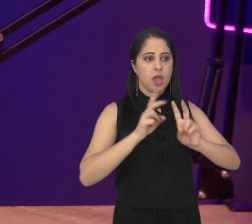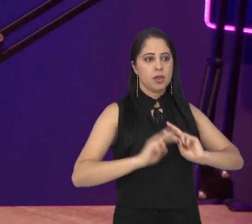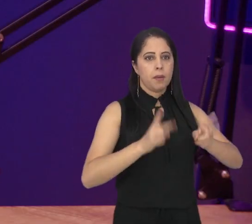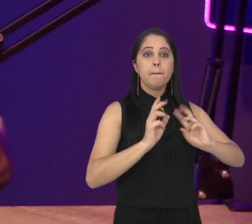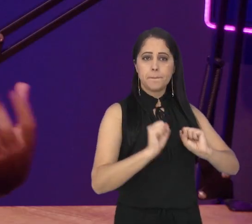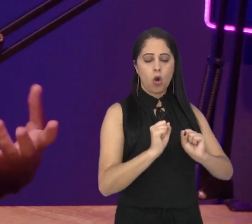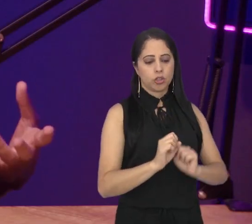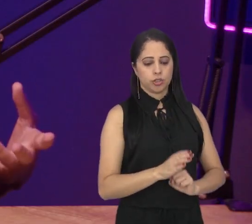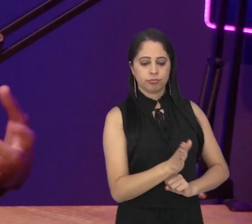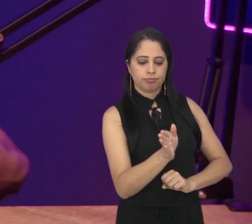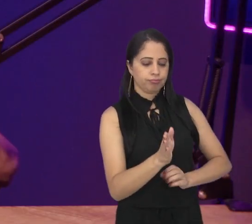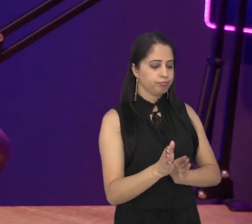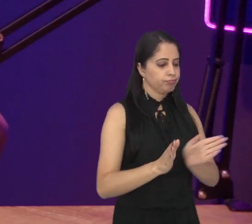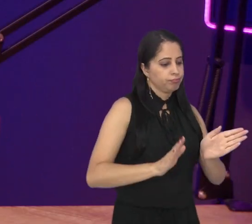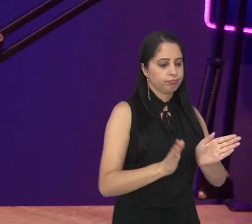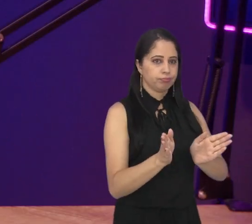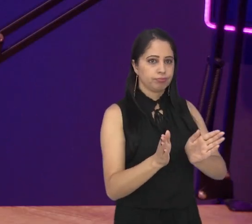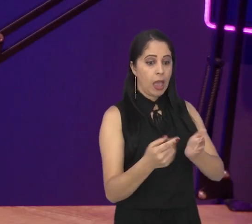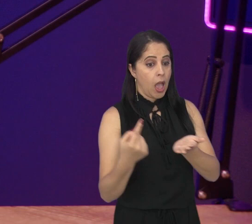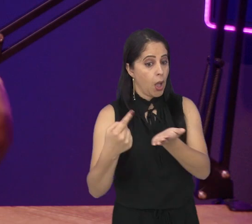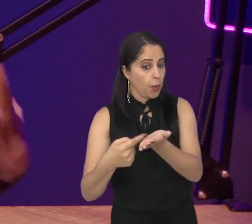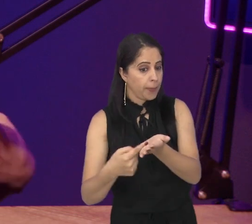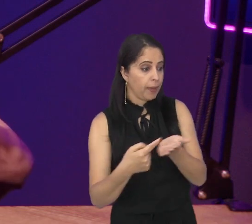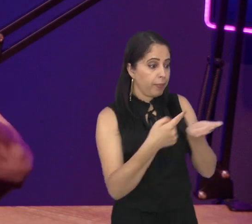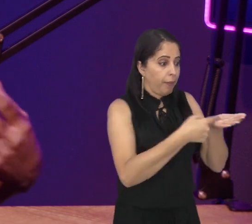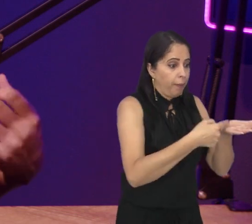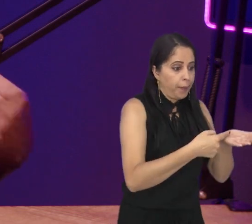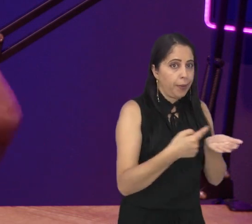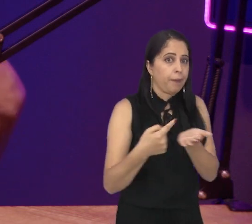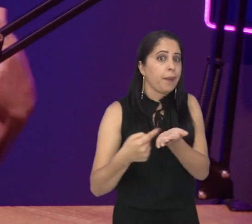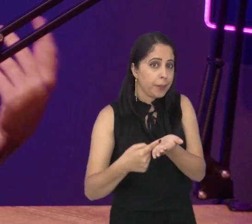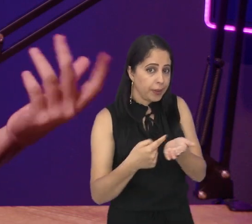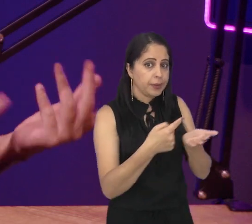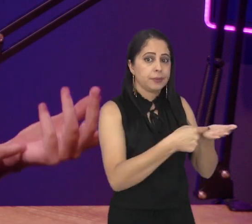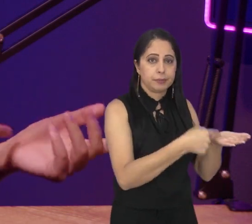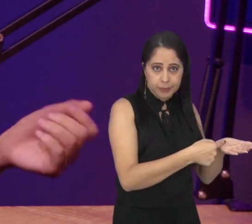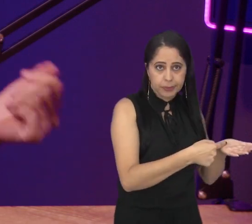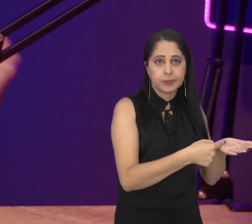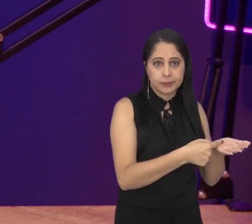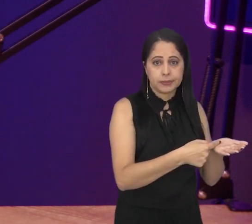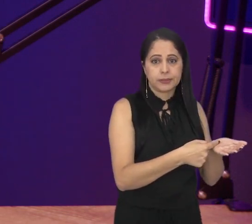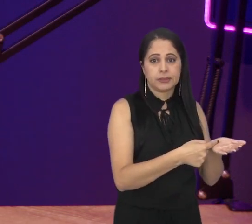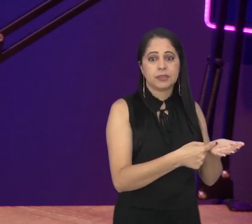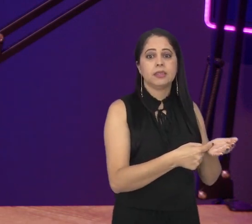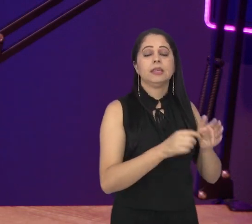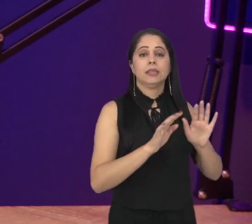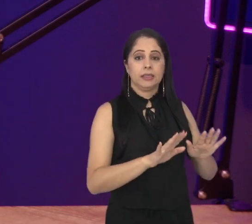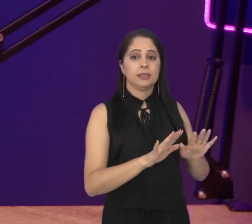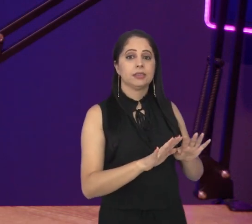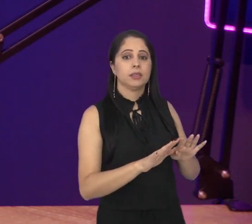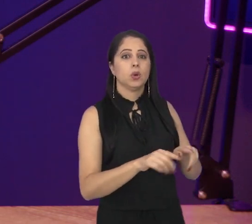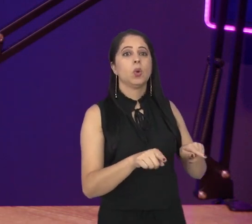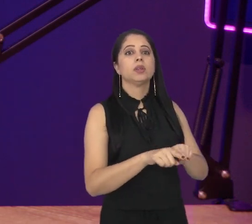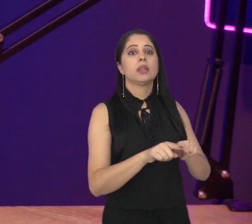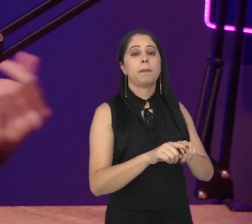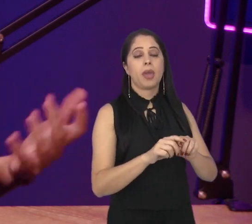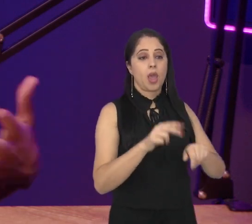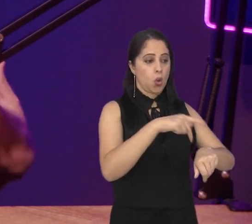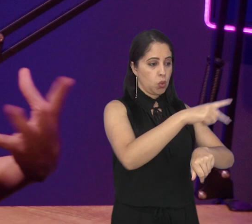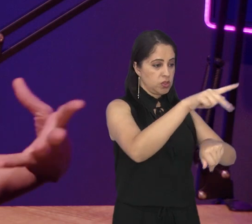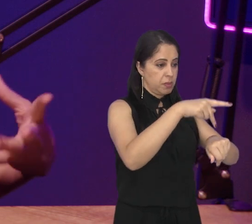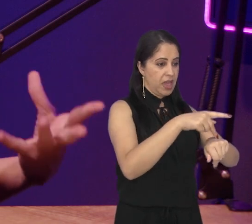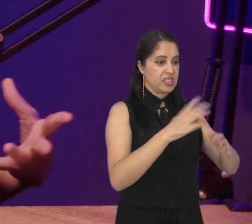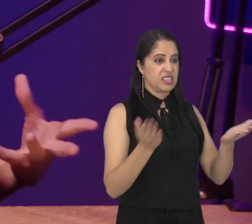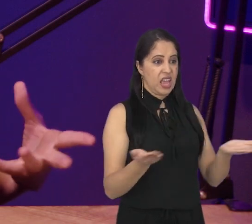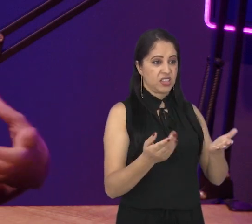entre um lado e outro, né? Podendo ser ora um lado, né? Ora hard power, ora soft power, e também